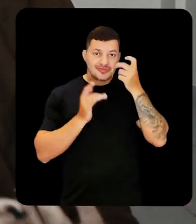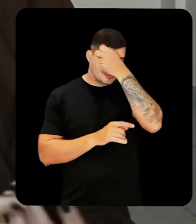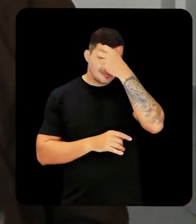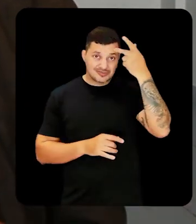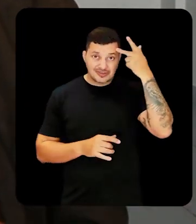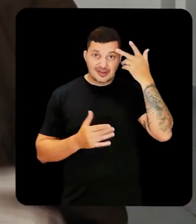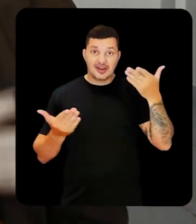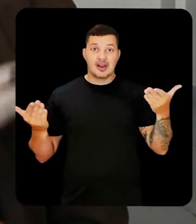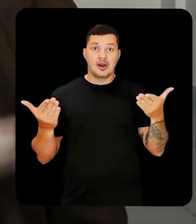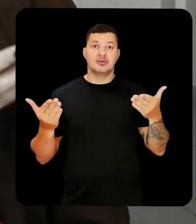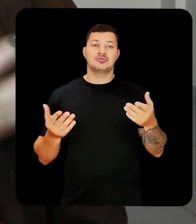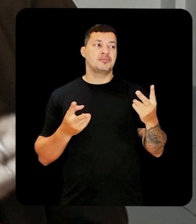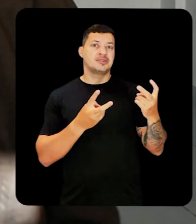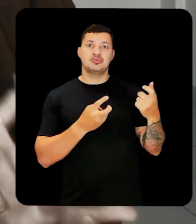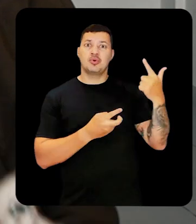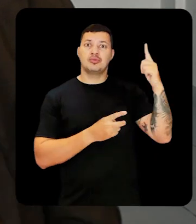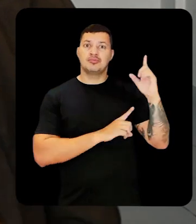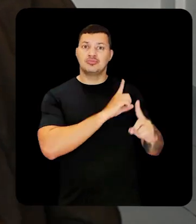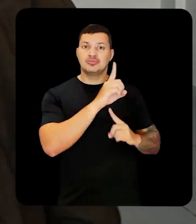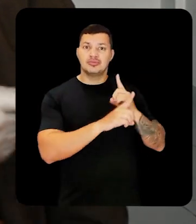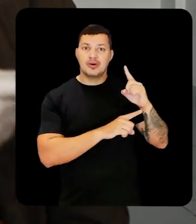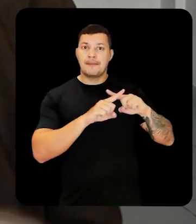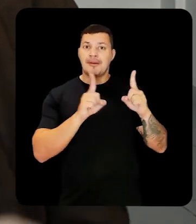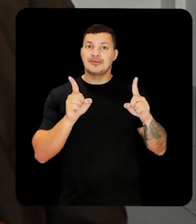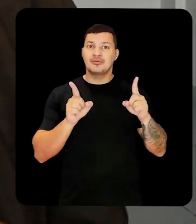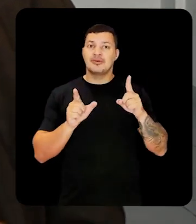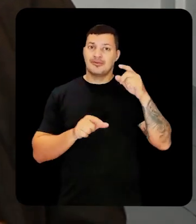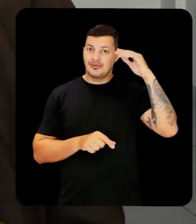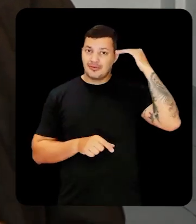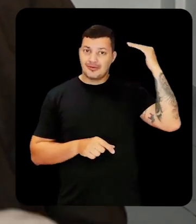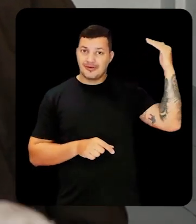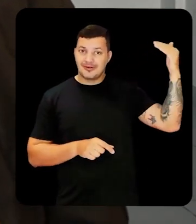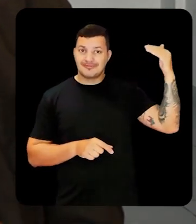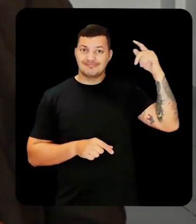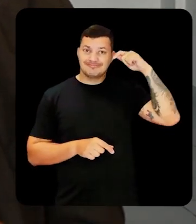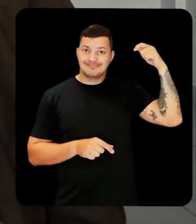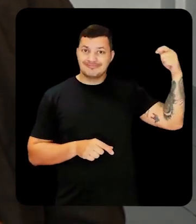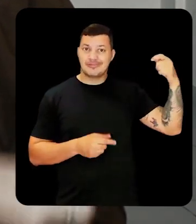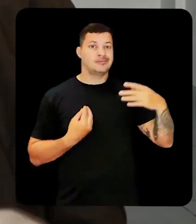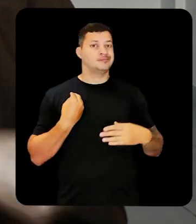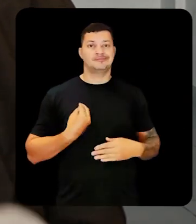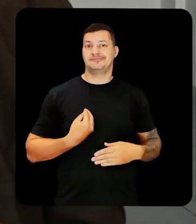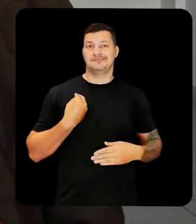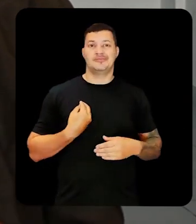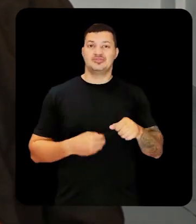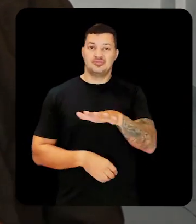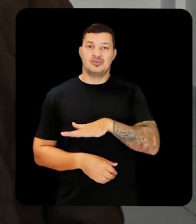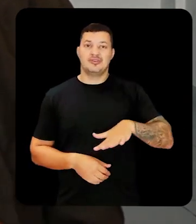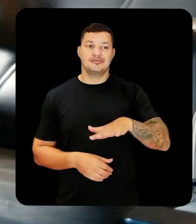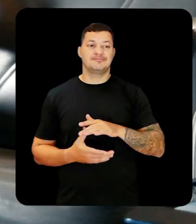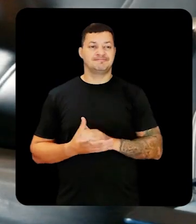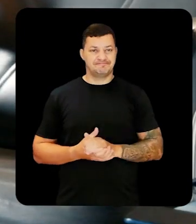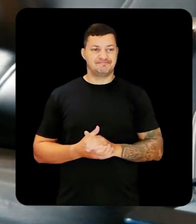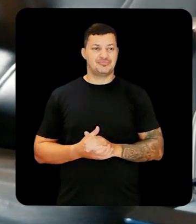Teatro Municipal, a gente vê muitas produções de fora, mas o próprio artista odeense não ocupa, não está presente nesse